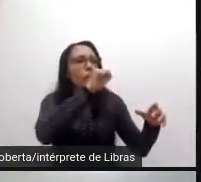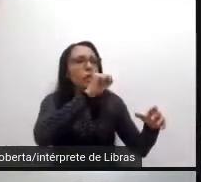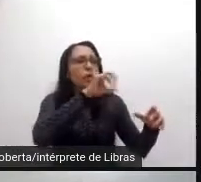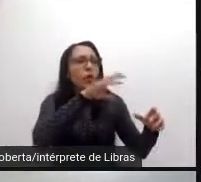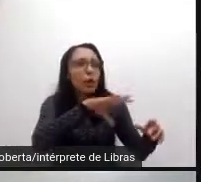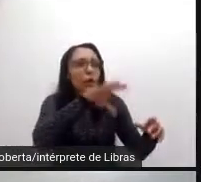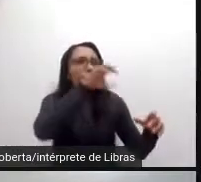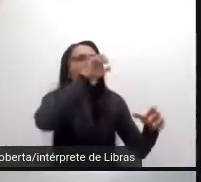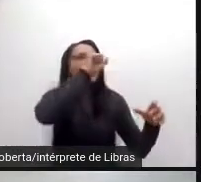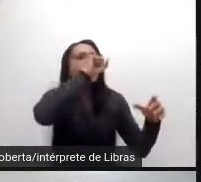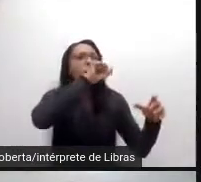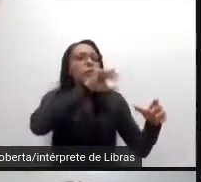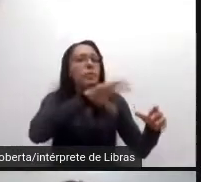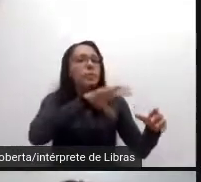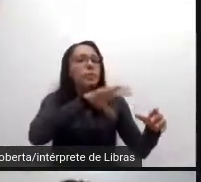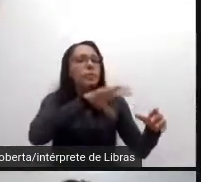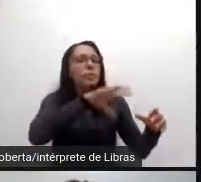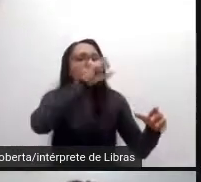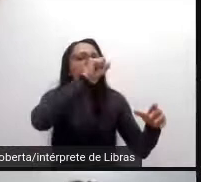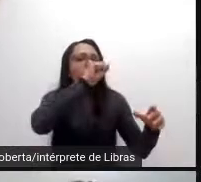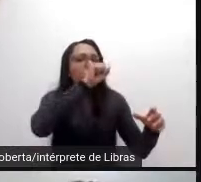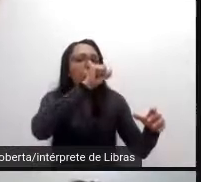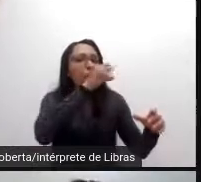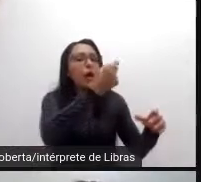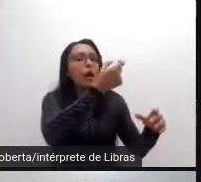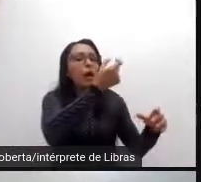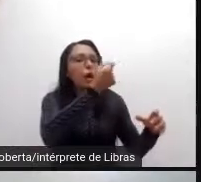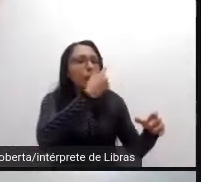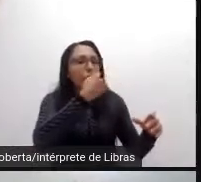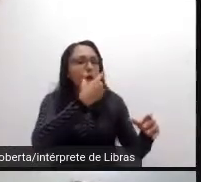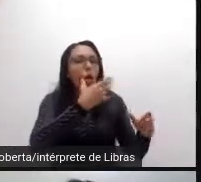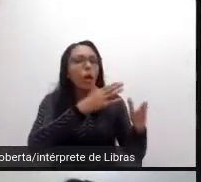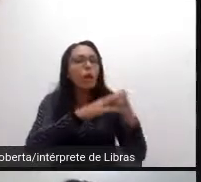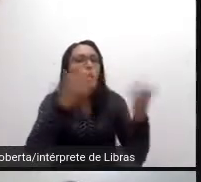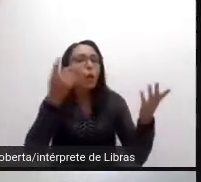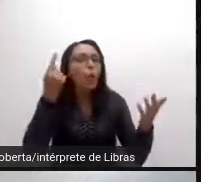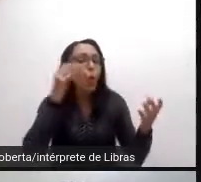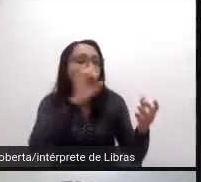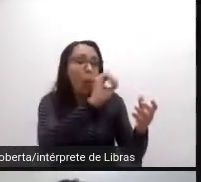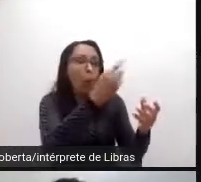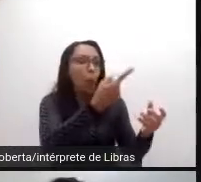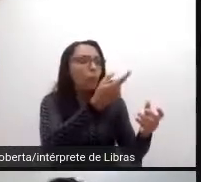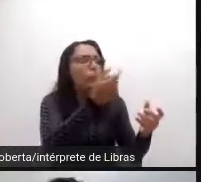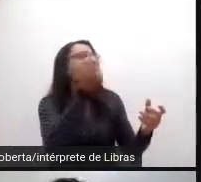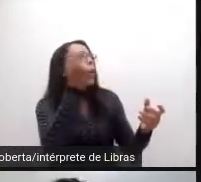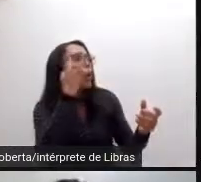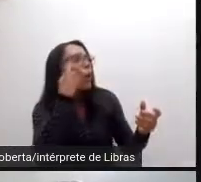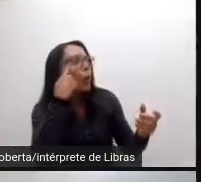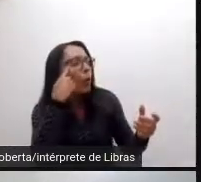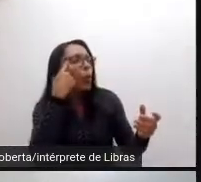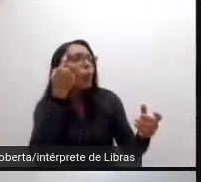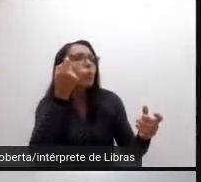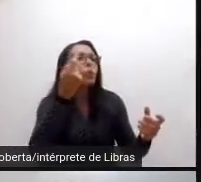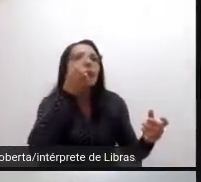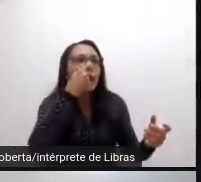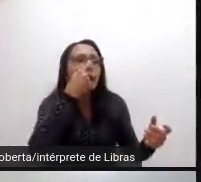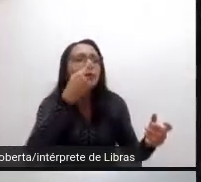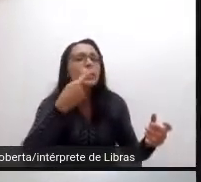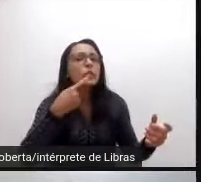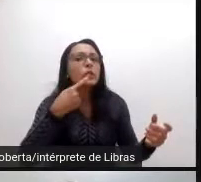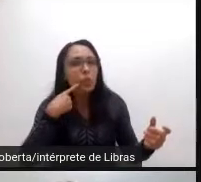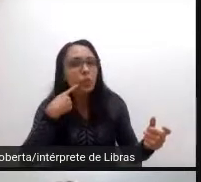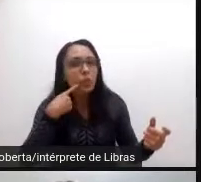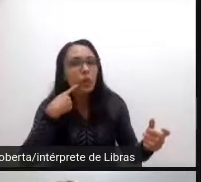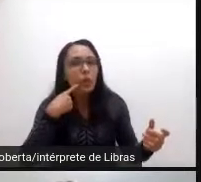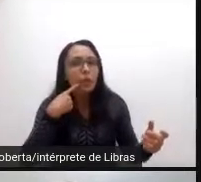essas partículas sendo percorridas ou pelos seus olhos, ou pelo nariz, ou pela sua boca, você pode